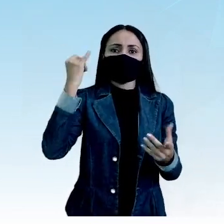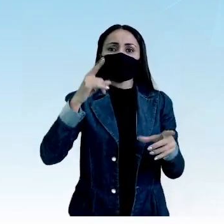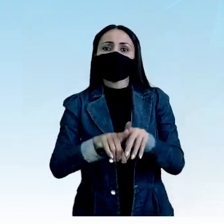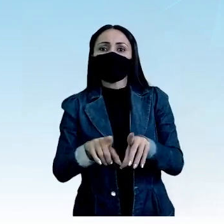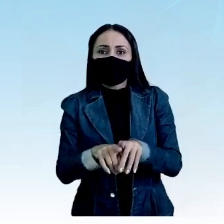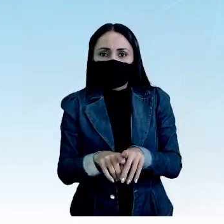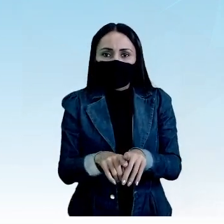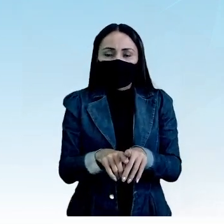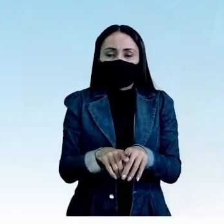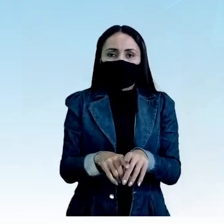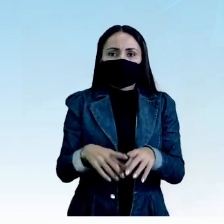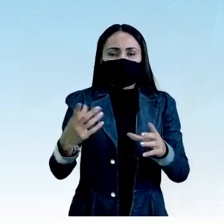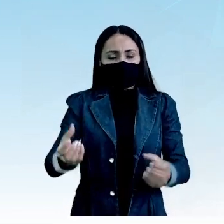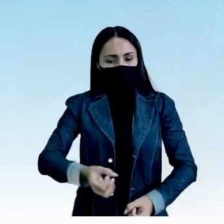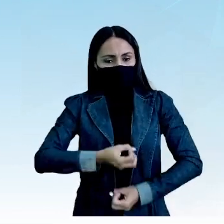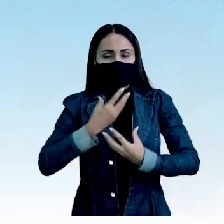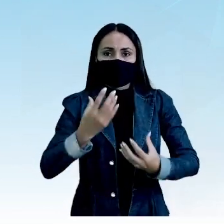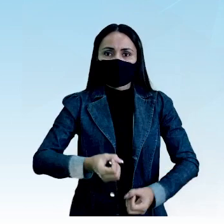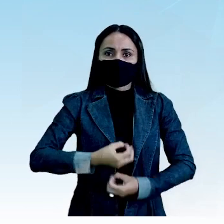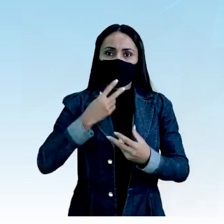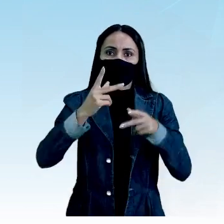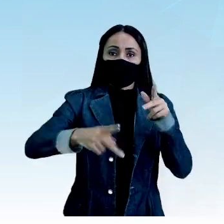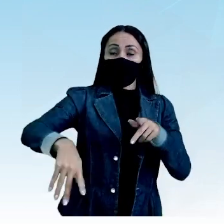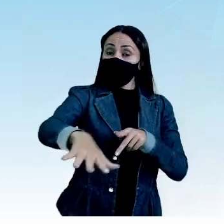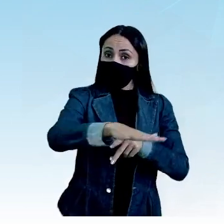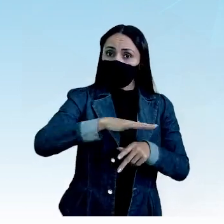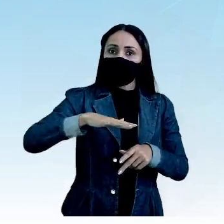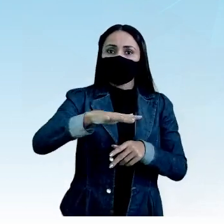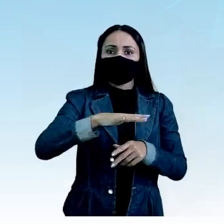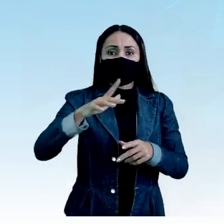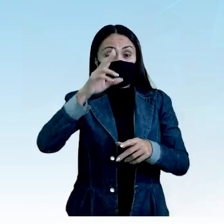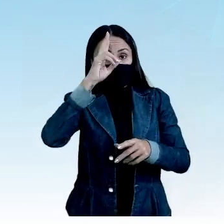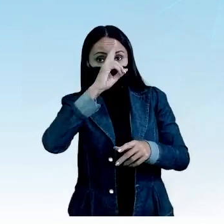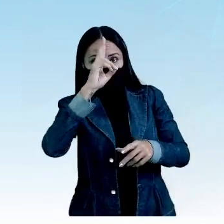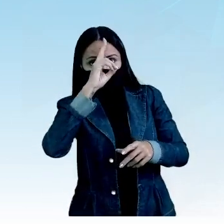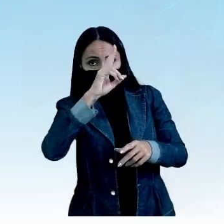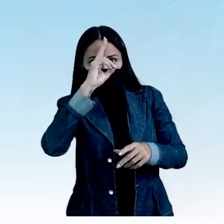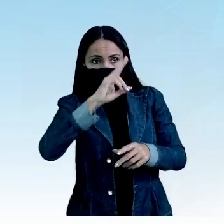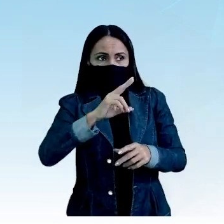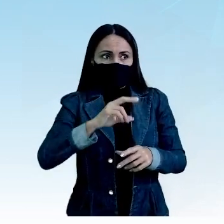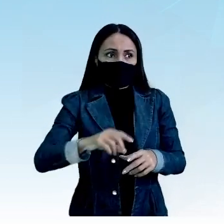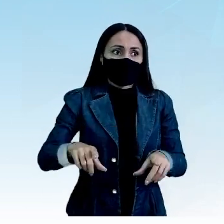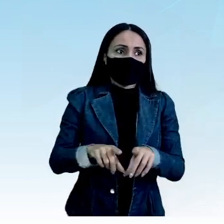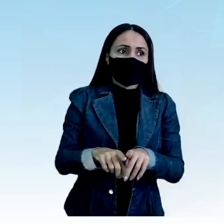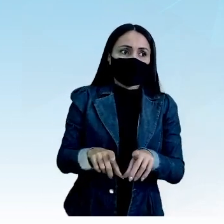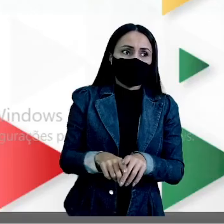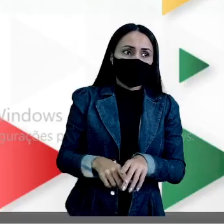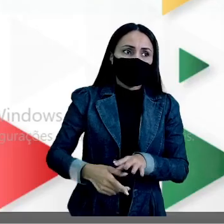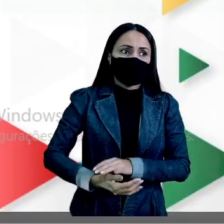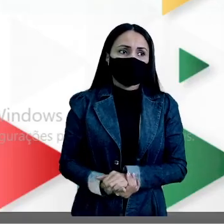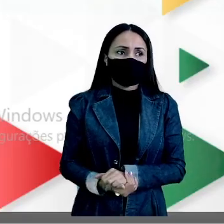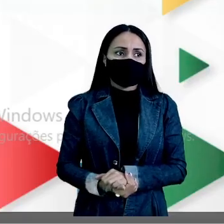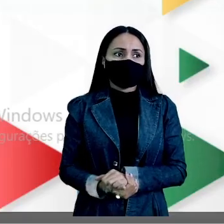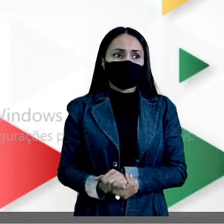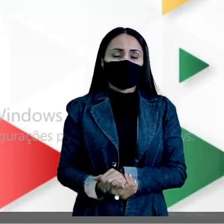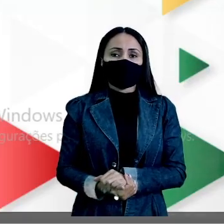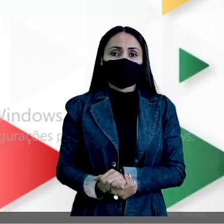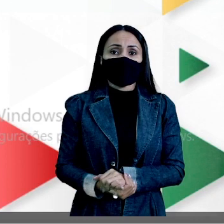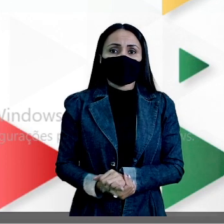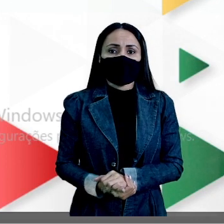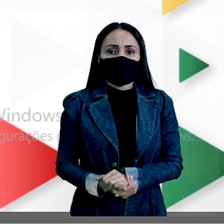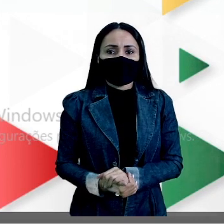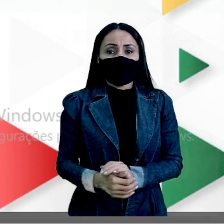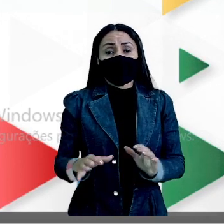justamente essa expressão popular. Mas, só para lembrar, o pintor, sapateiros, encadernadores, certo? Então,